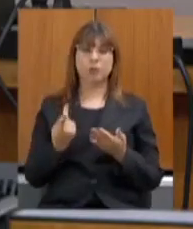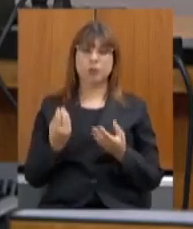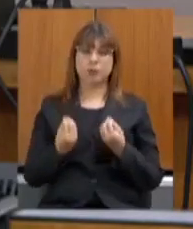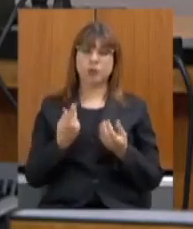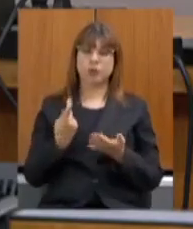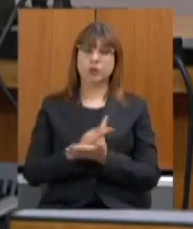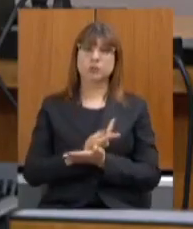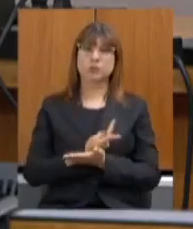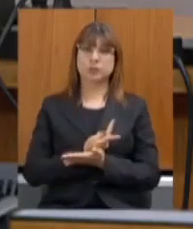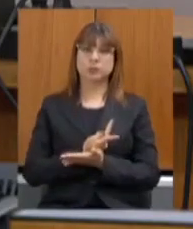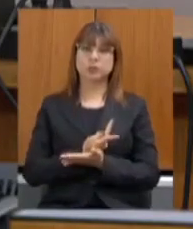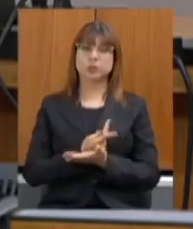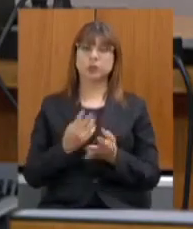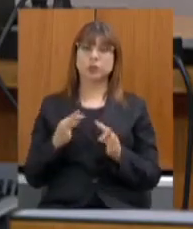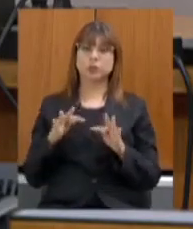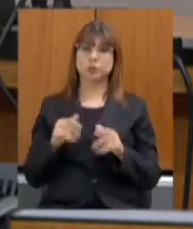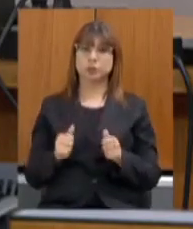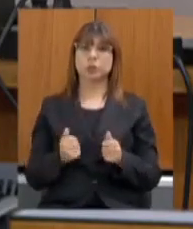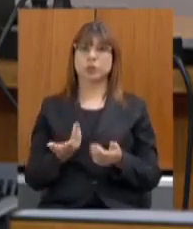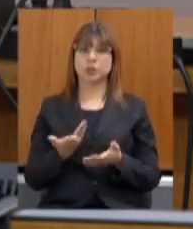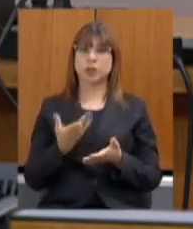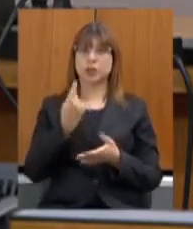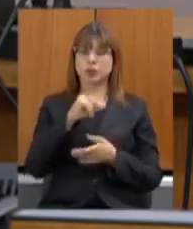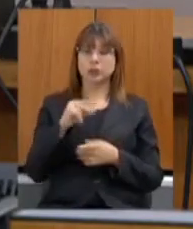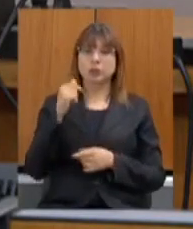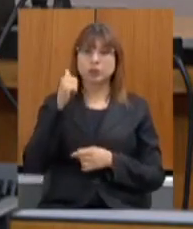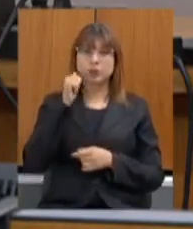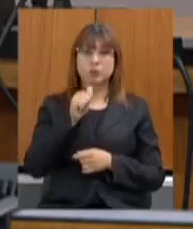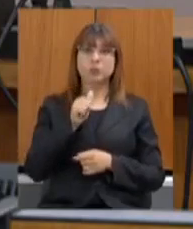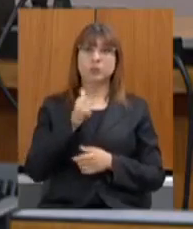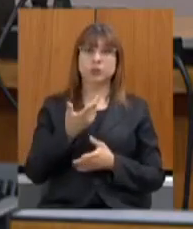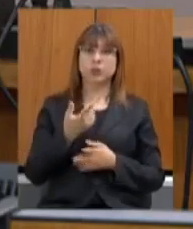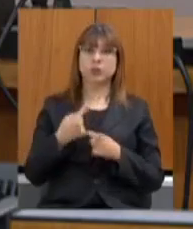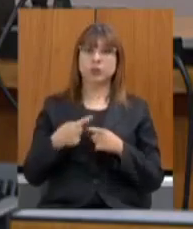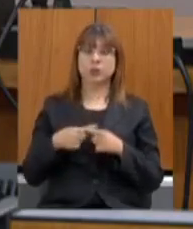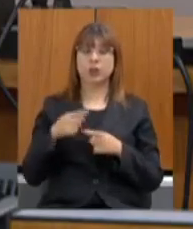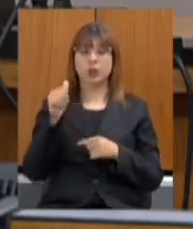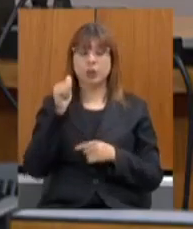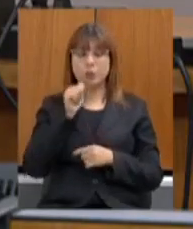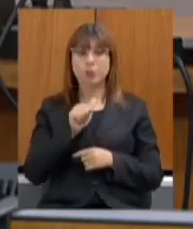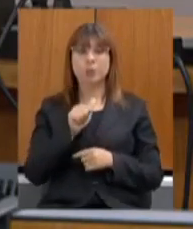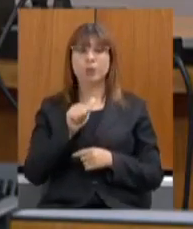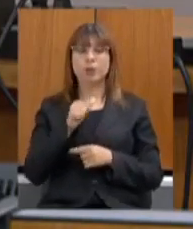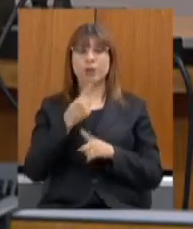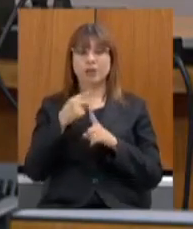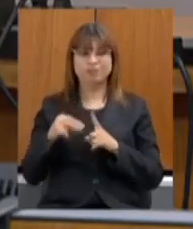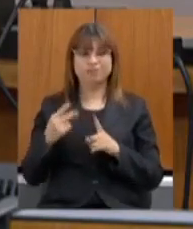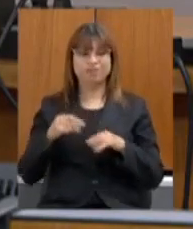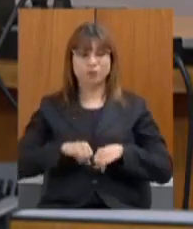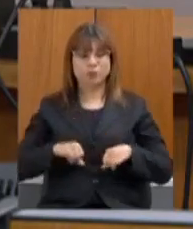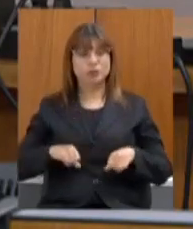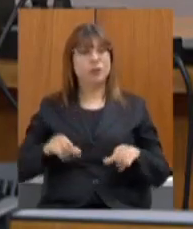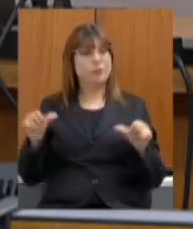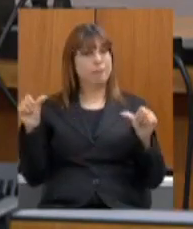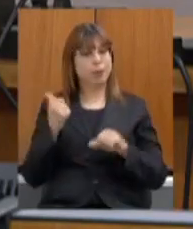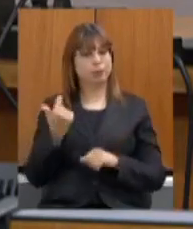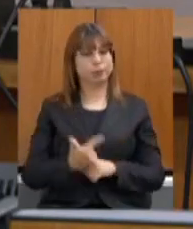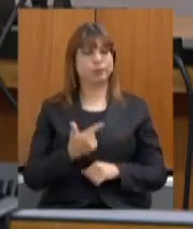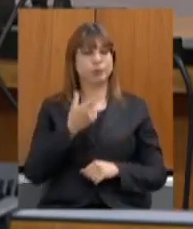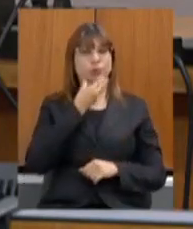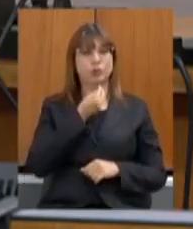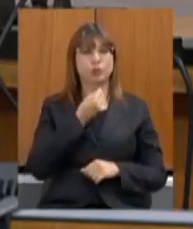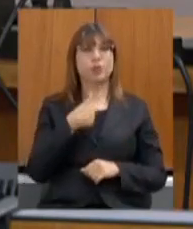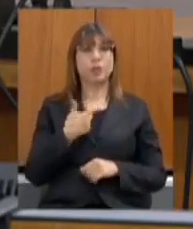como os torturadores torturam mulheres, que a relação de tortura com as mulheres, inclusive, é muito pior em relação aos homens.